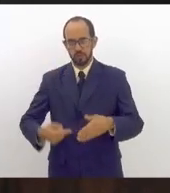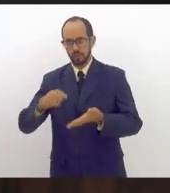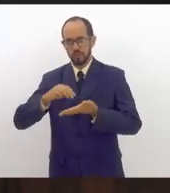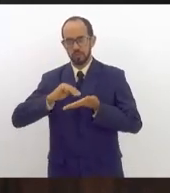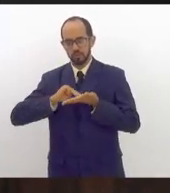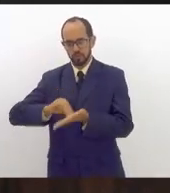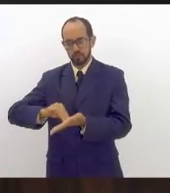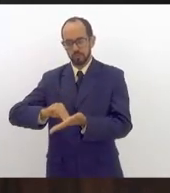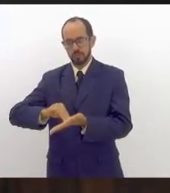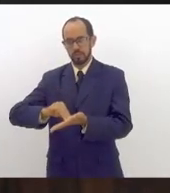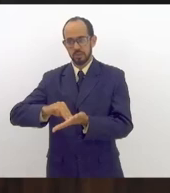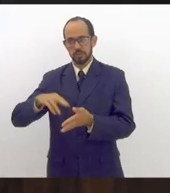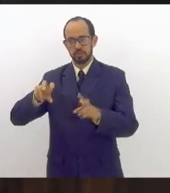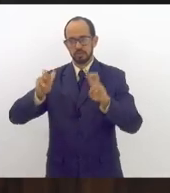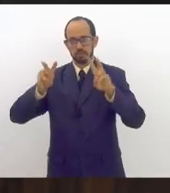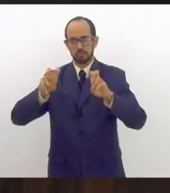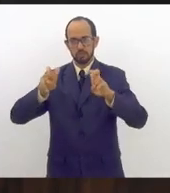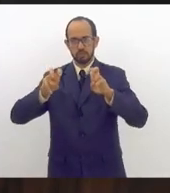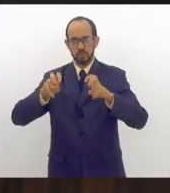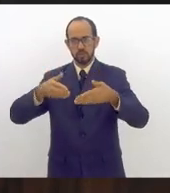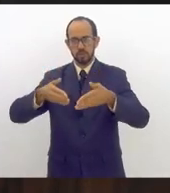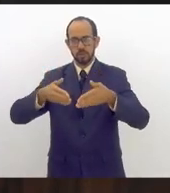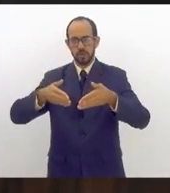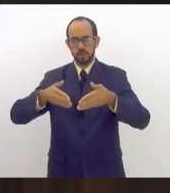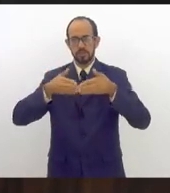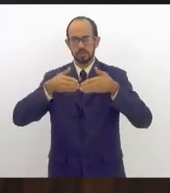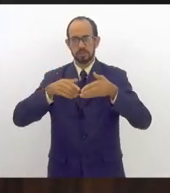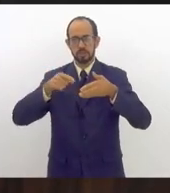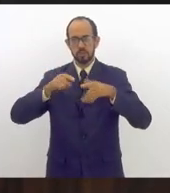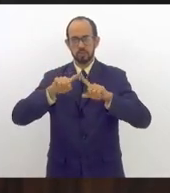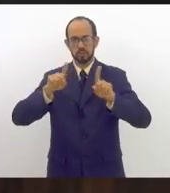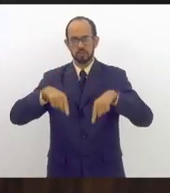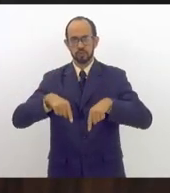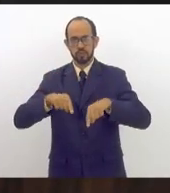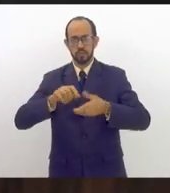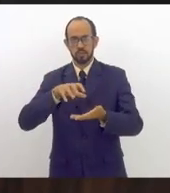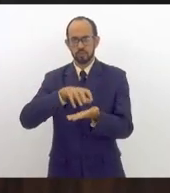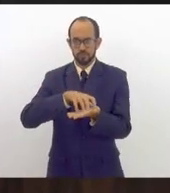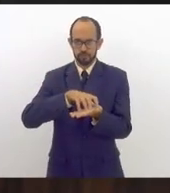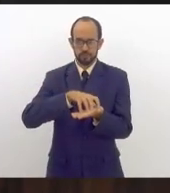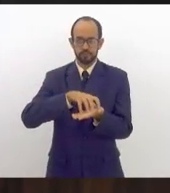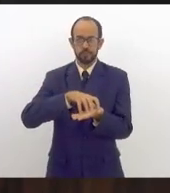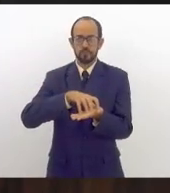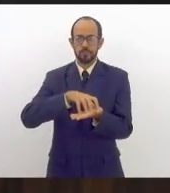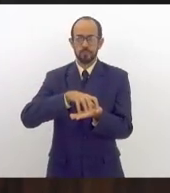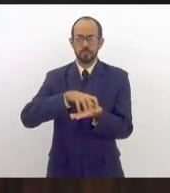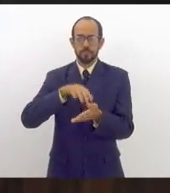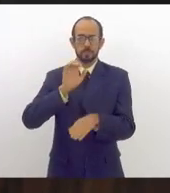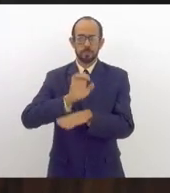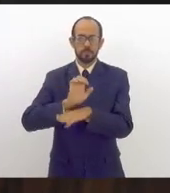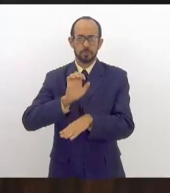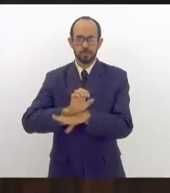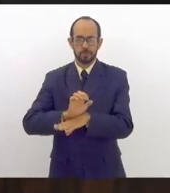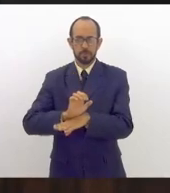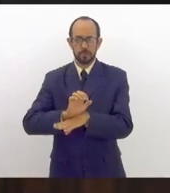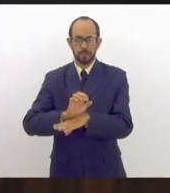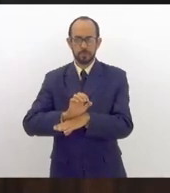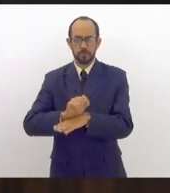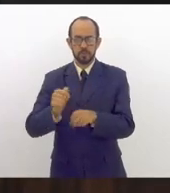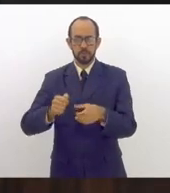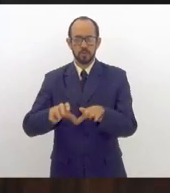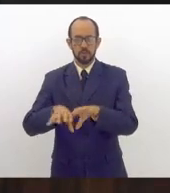mensagem expondo sobre a cessão de servidores do quadro pessoal de órgãos do governo estadual com formação em